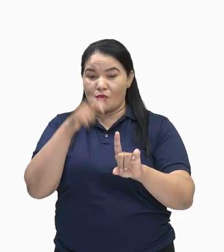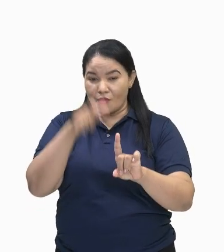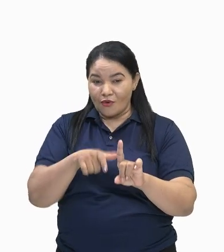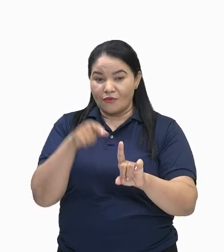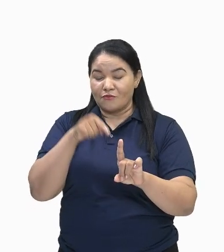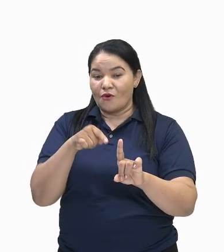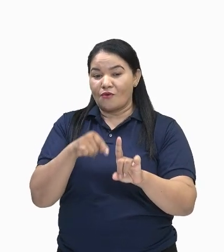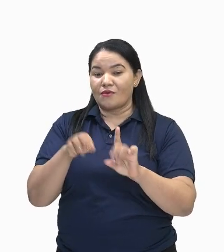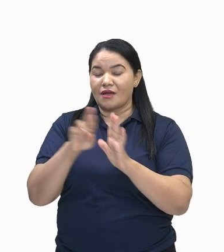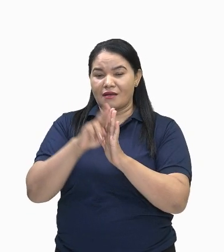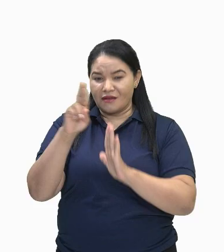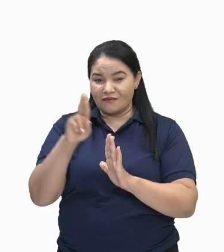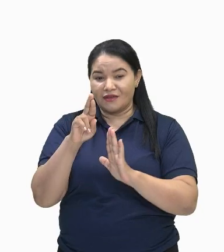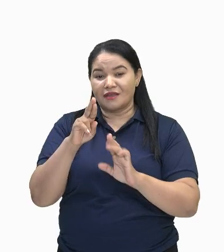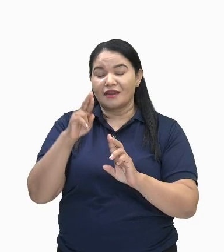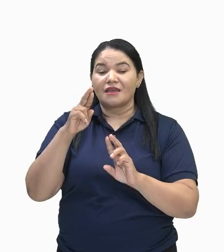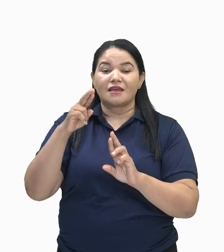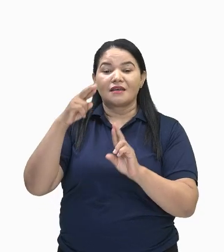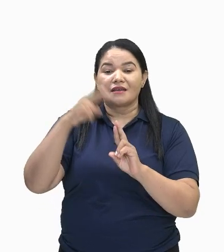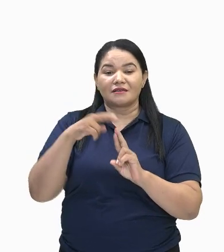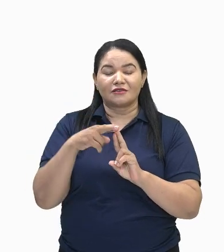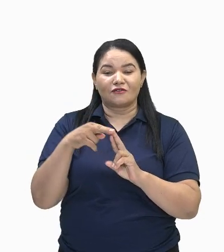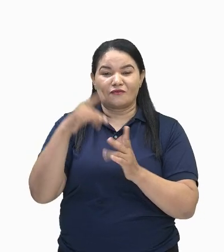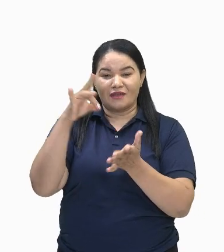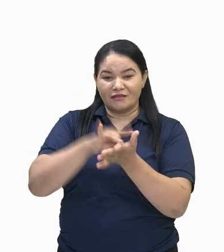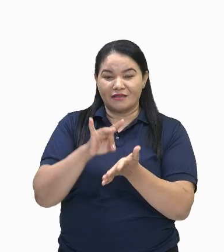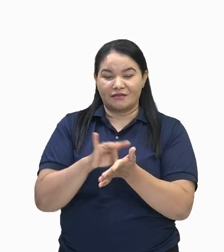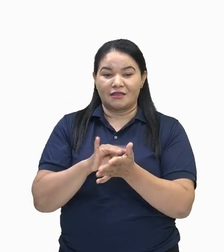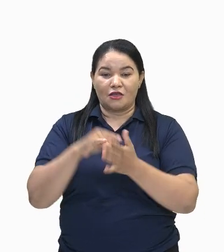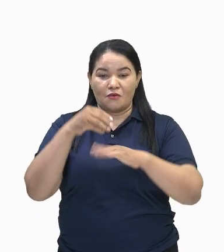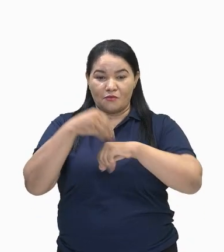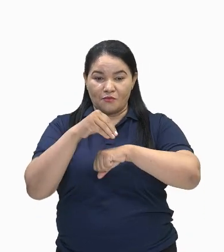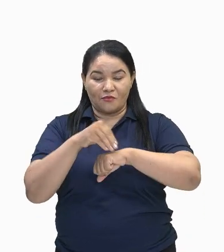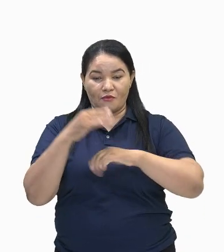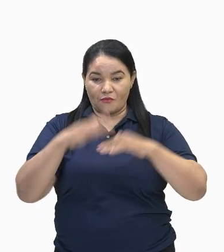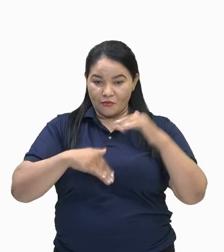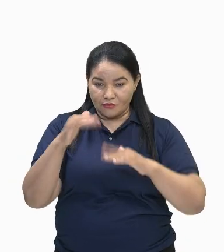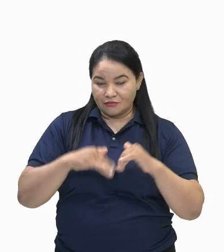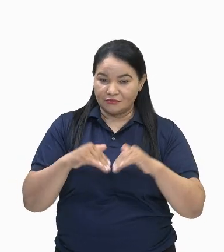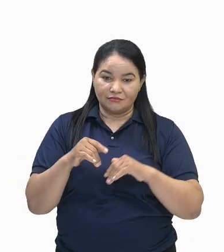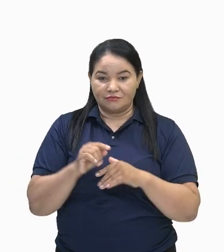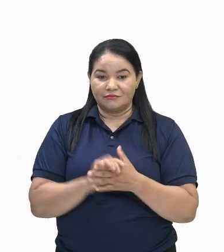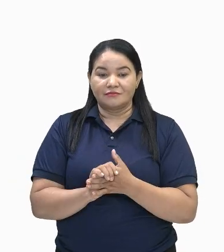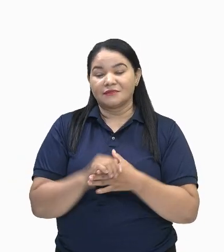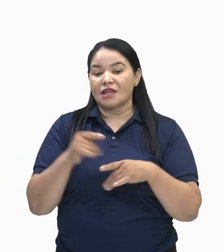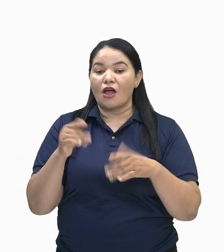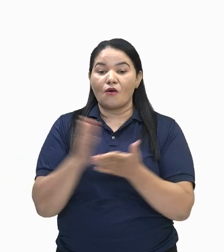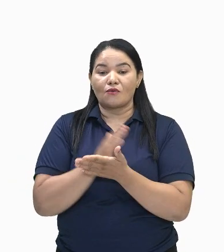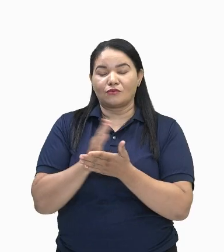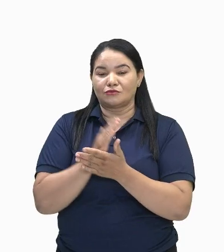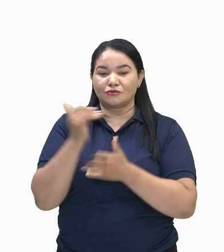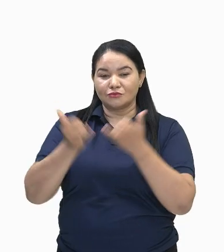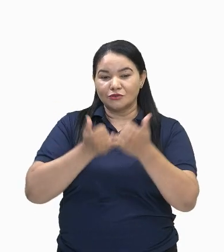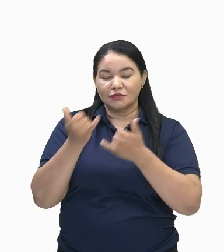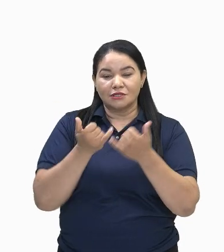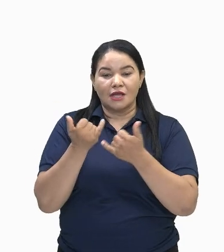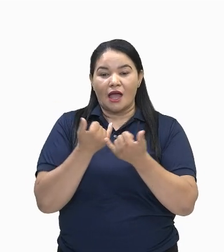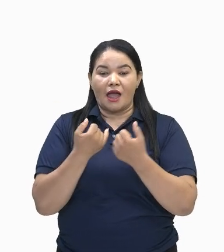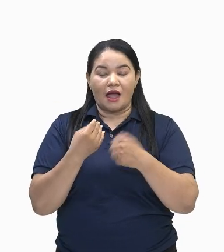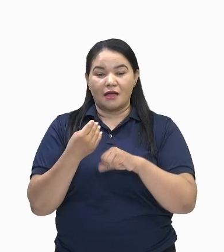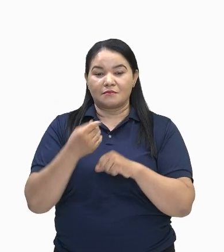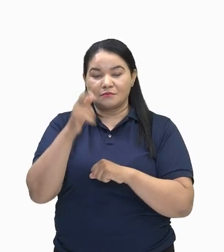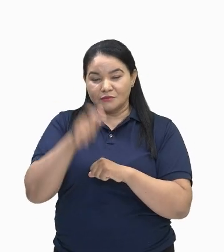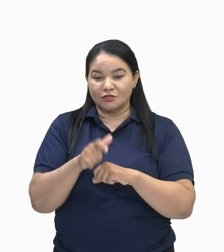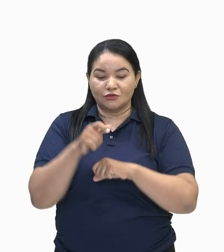boa representação do verdadeiro arqueólogo? E mais, você sabia que alguns jogos que não possuem nenhum personagem